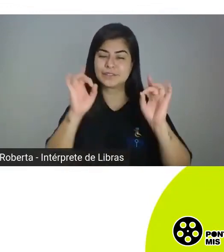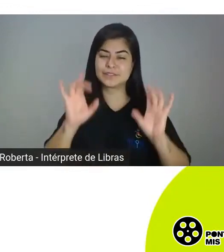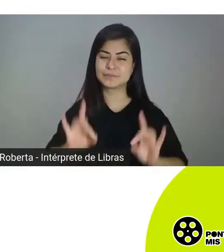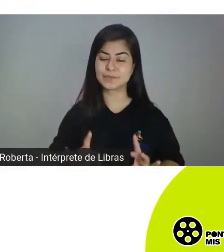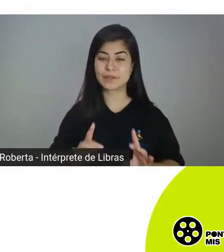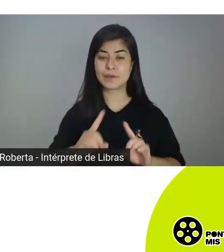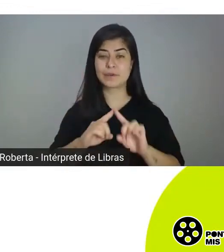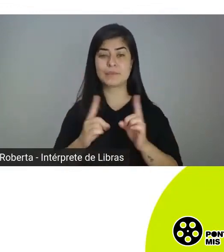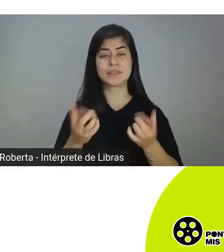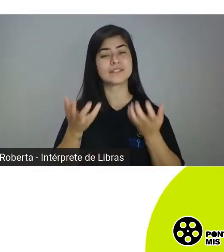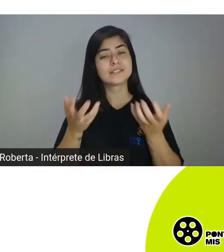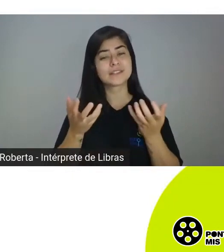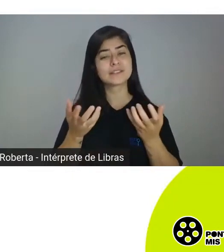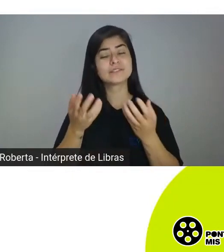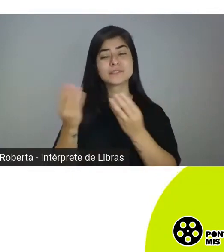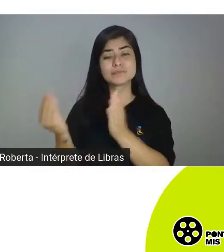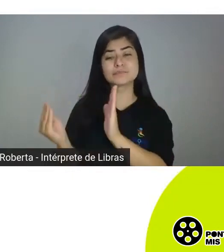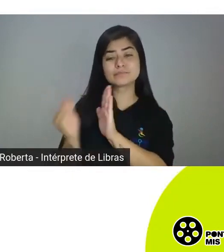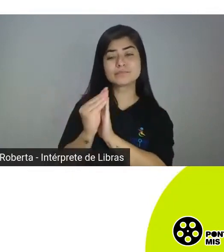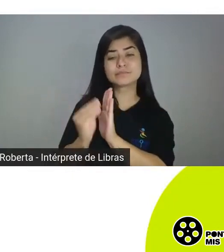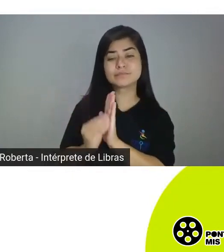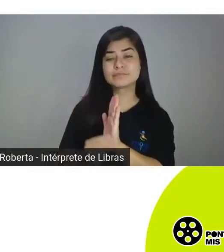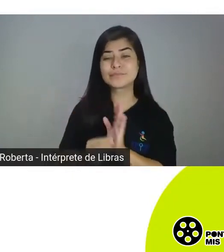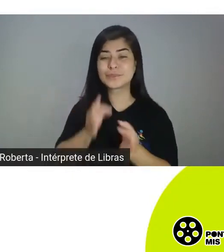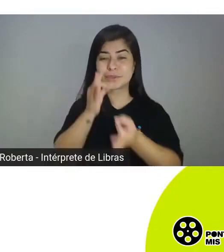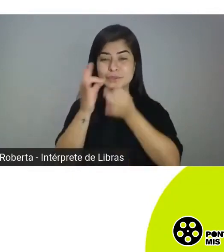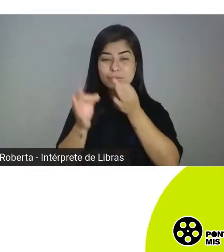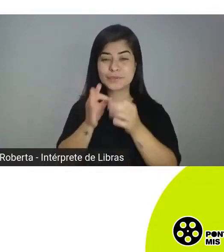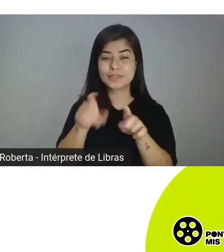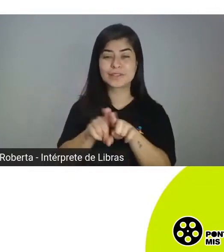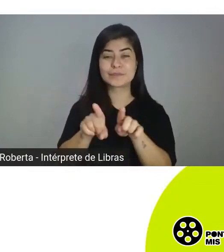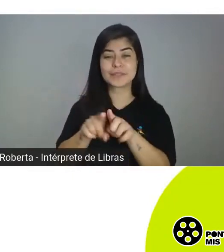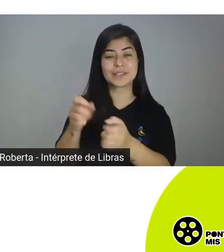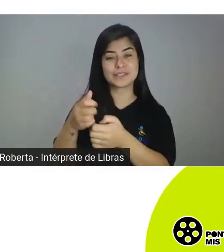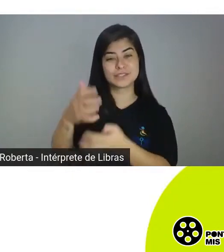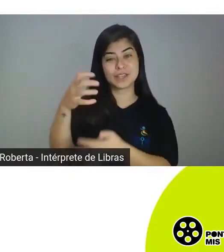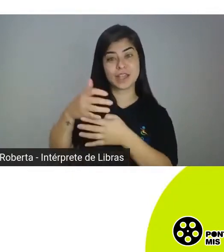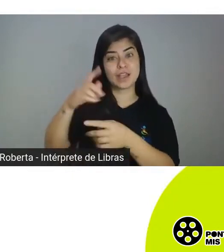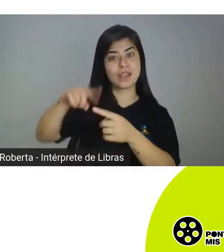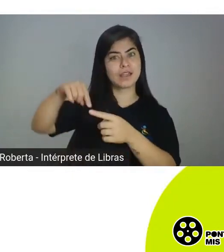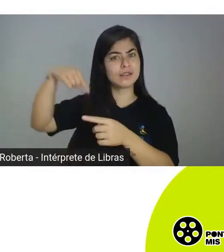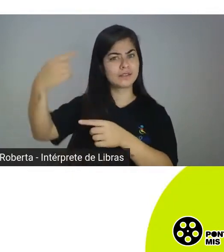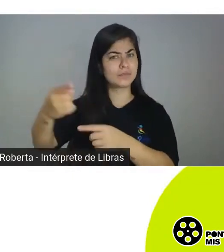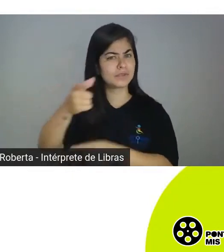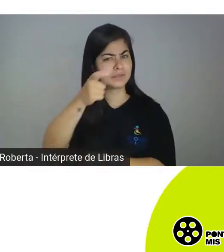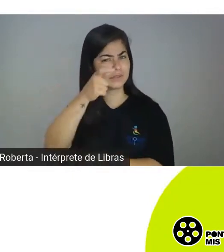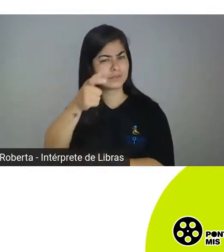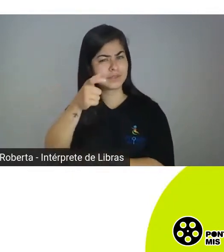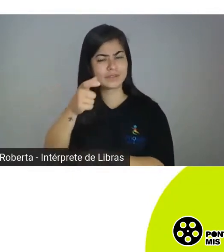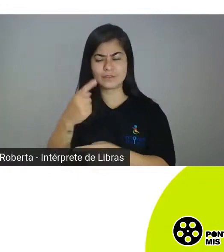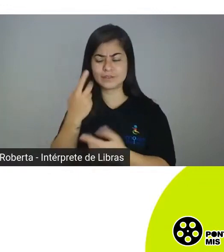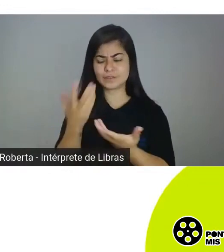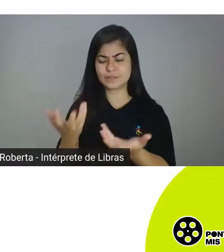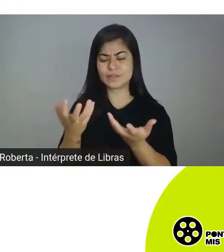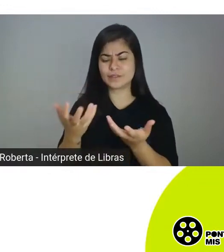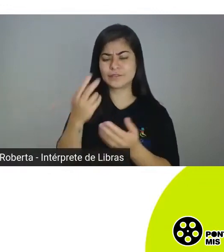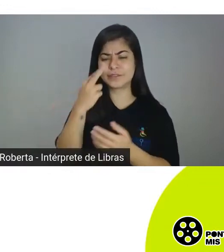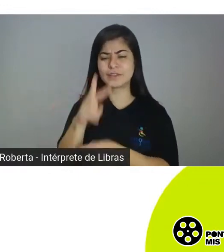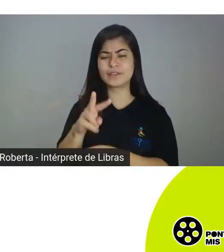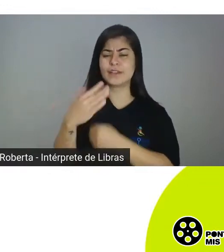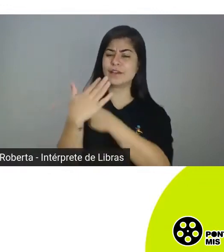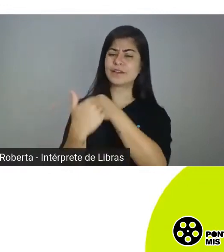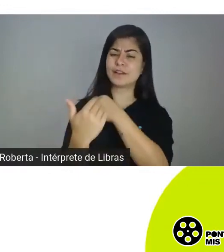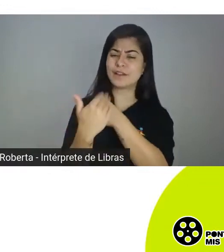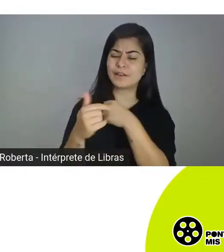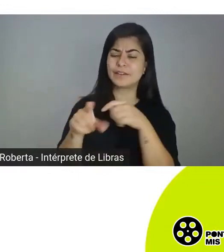você possa ali deixar seu recadinho também aqui no chat quando estiver assistindo essa live, porque eu quero receber aí um carinho de vocês